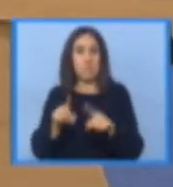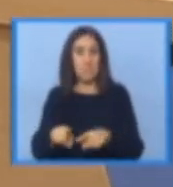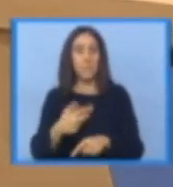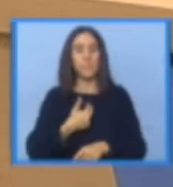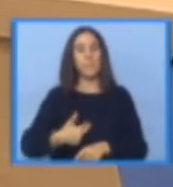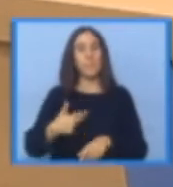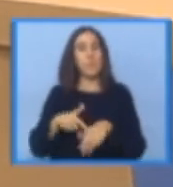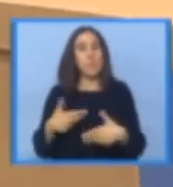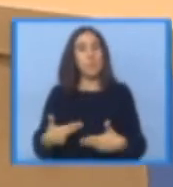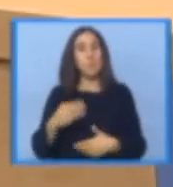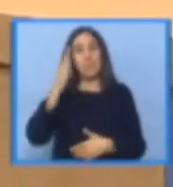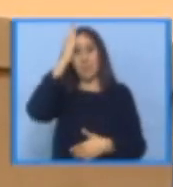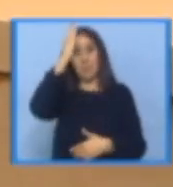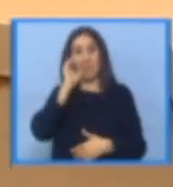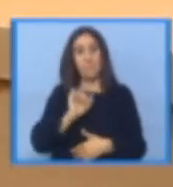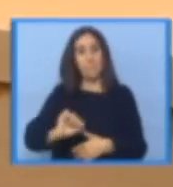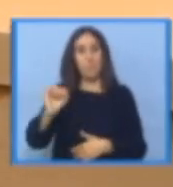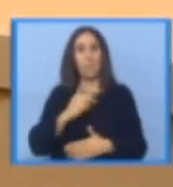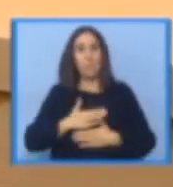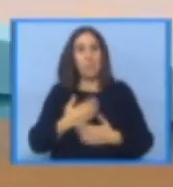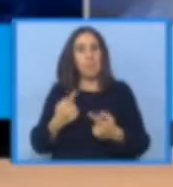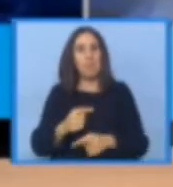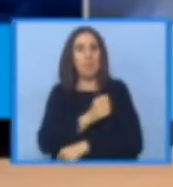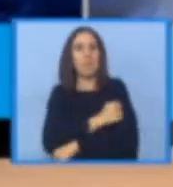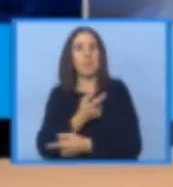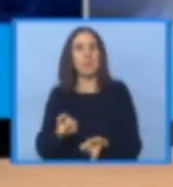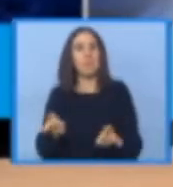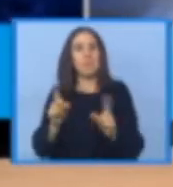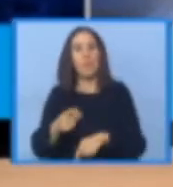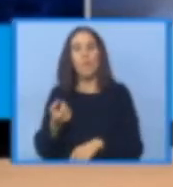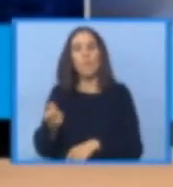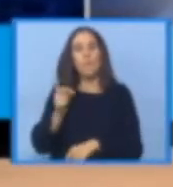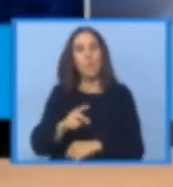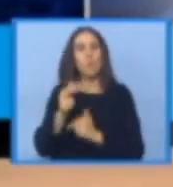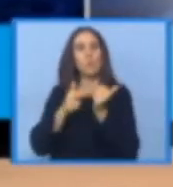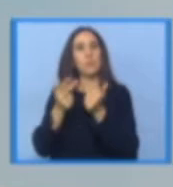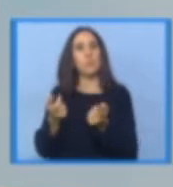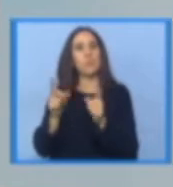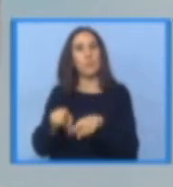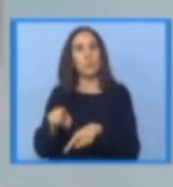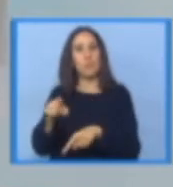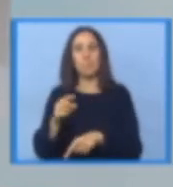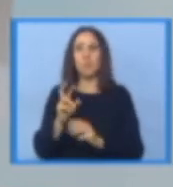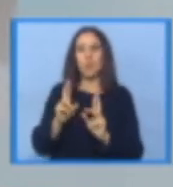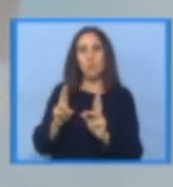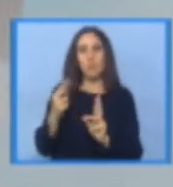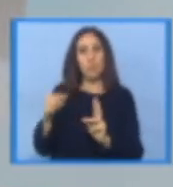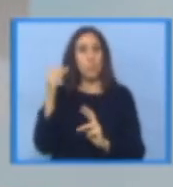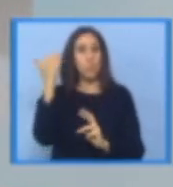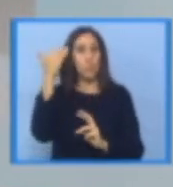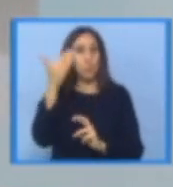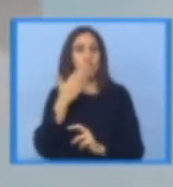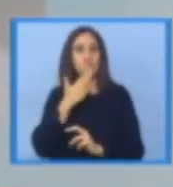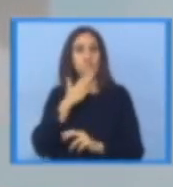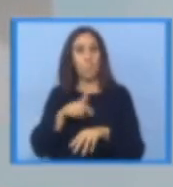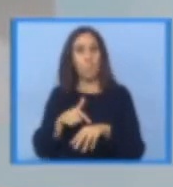neste momento do Iraque e que têm esta vontade de facto de regressar às suas casas, de voltar a reconstruir e de ter alguma esperança no futuro, é